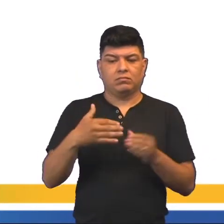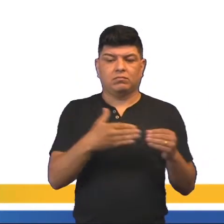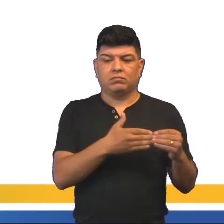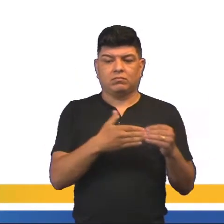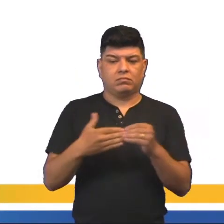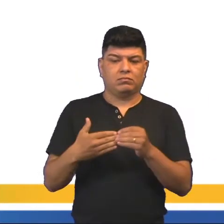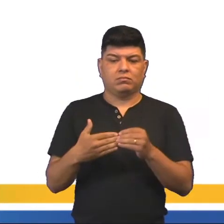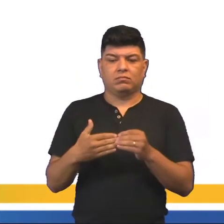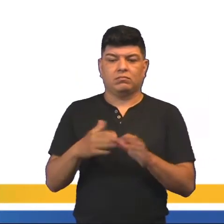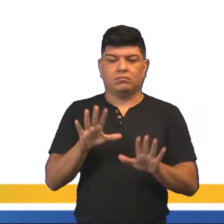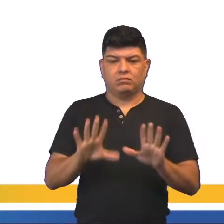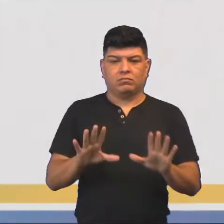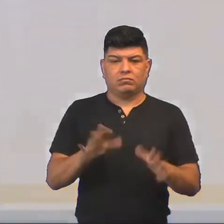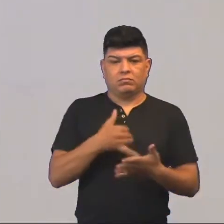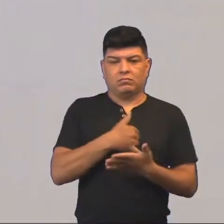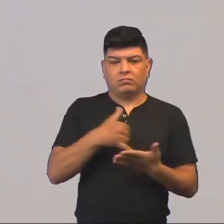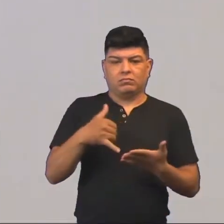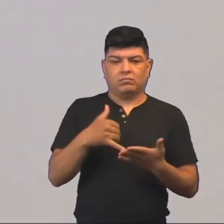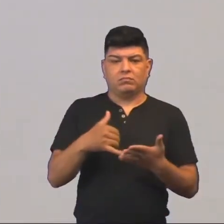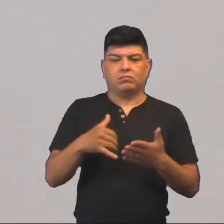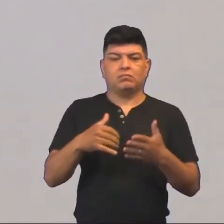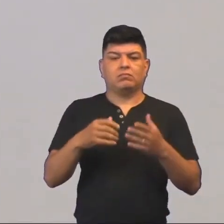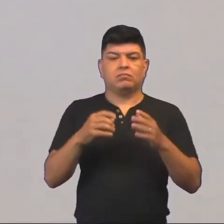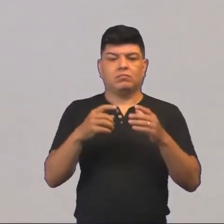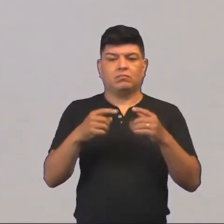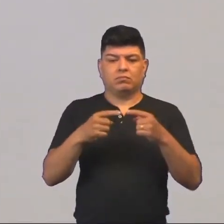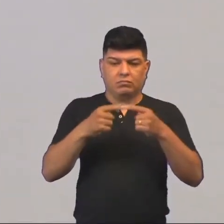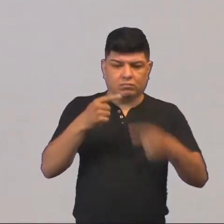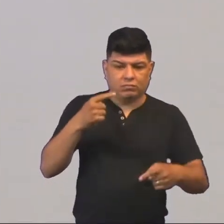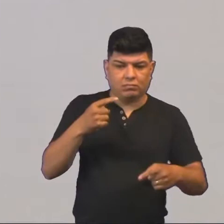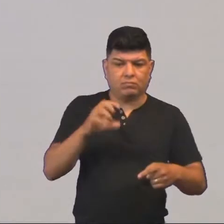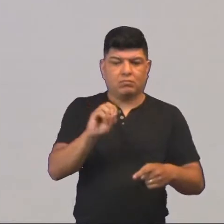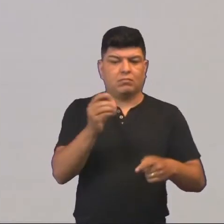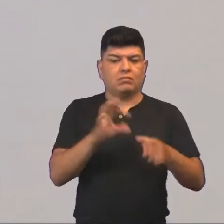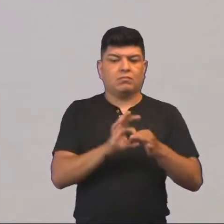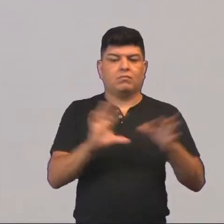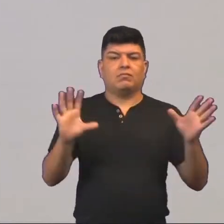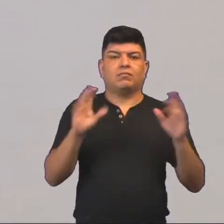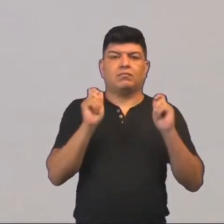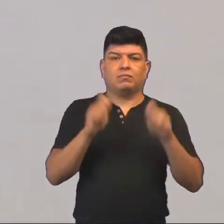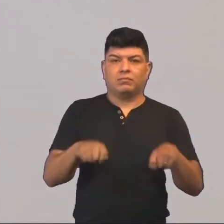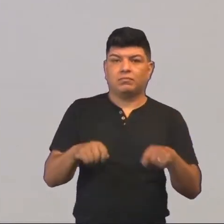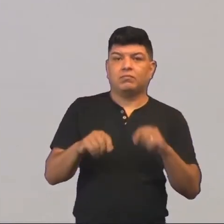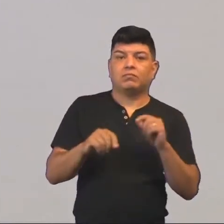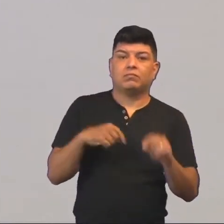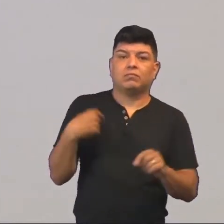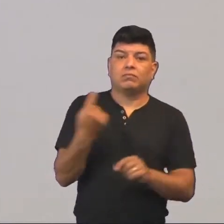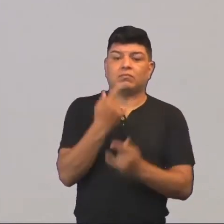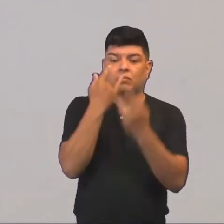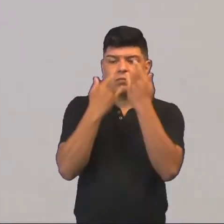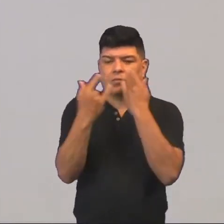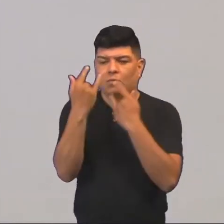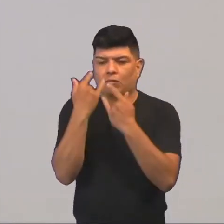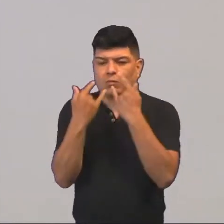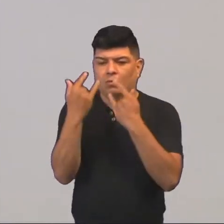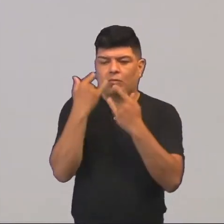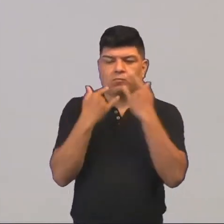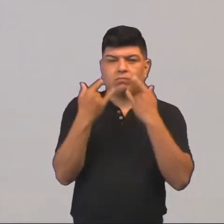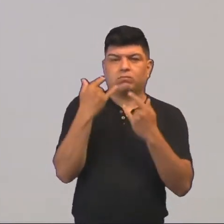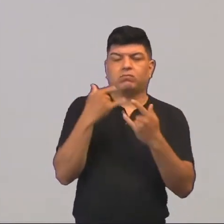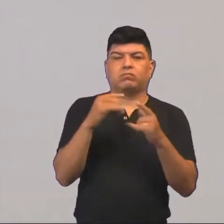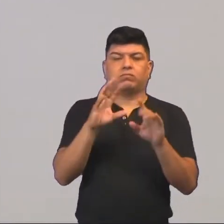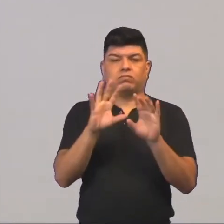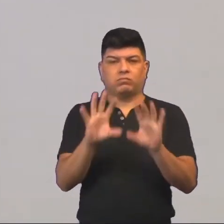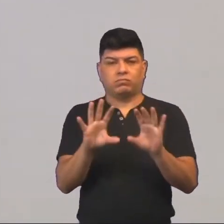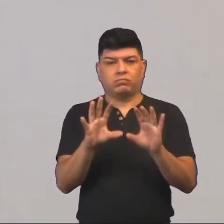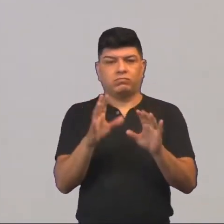trazer que sendo drogas legais ou ilegais, elas podem causar o que a gente chama de dependência química,